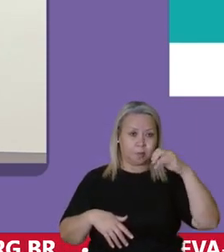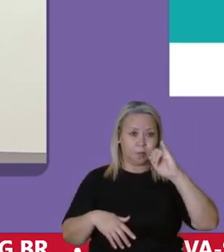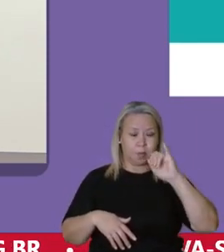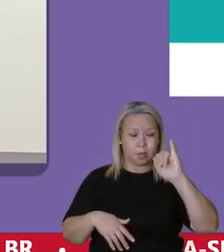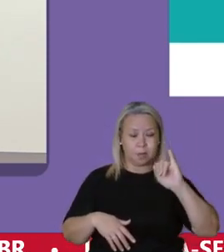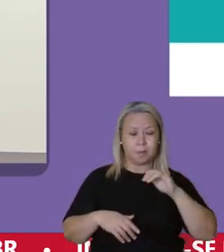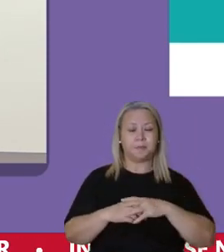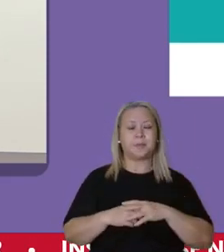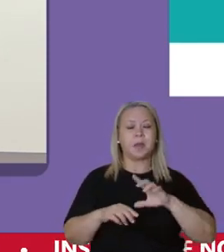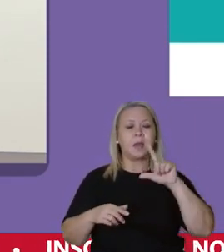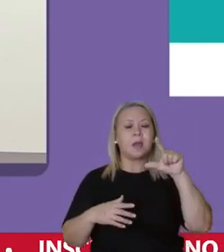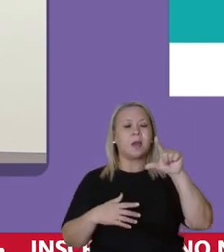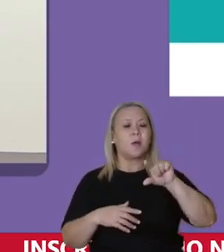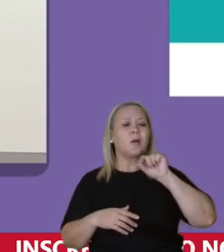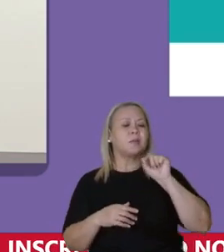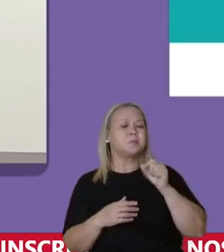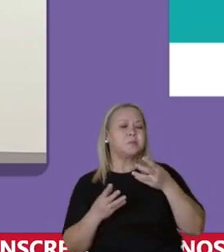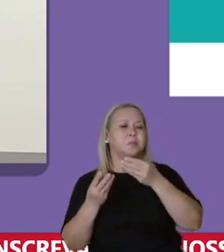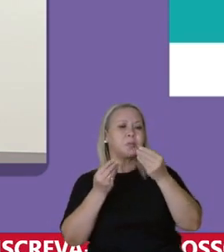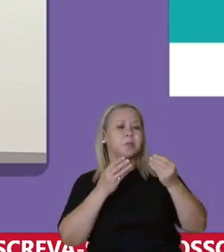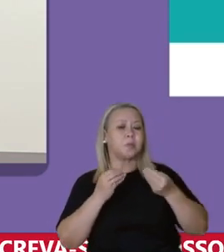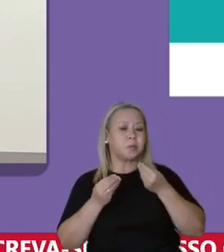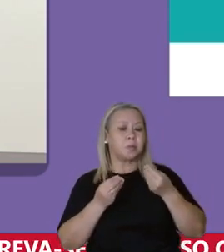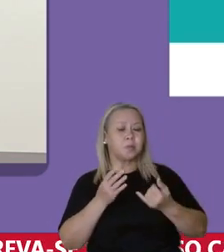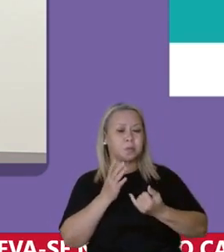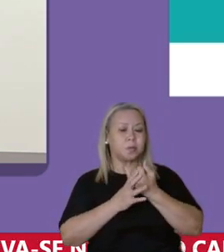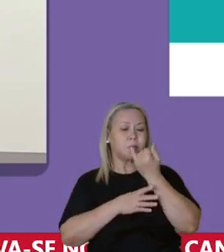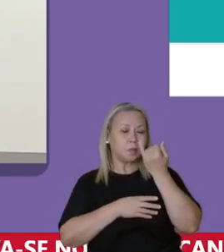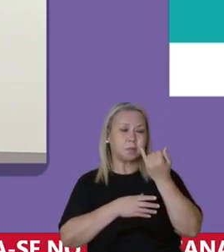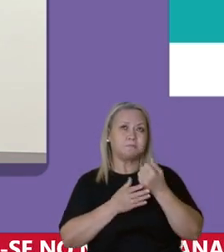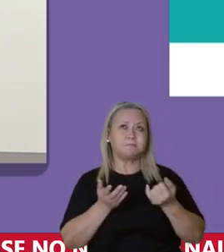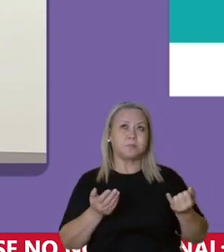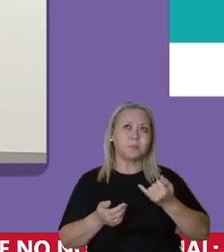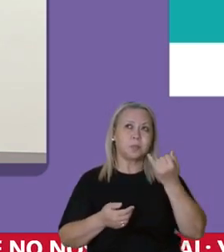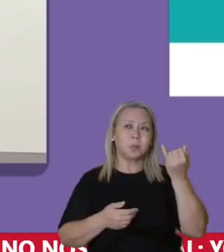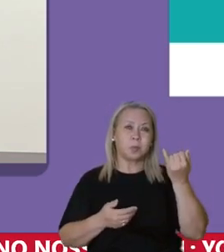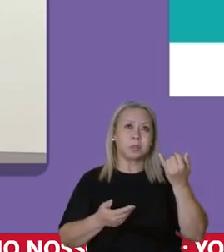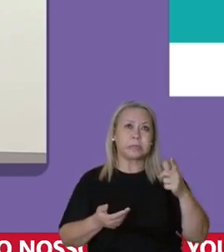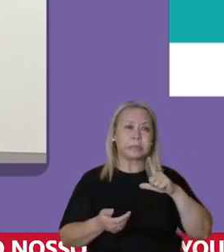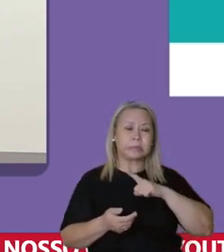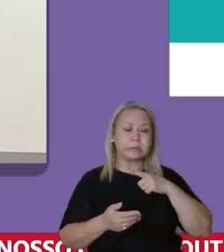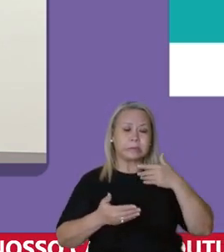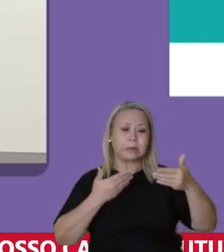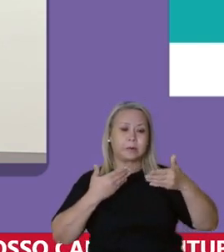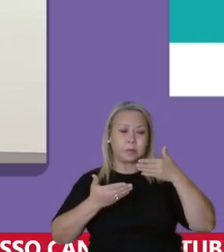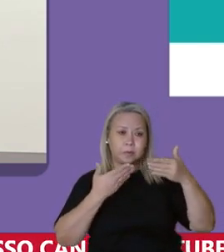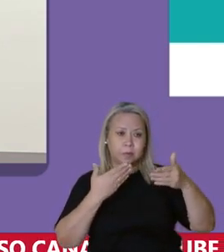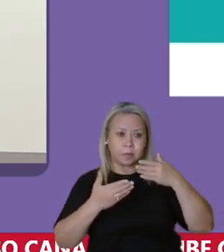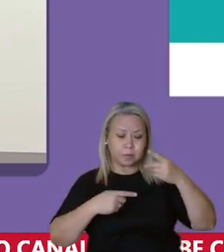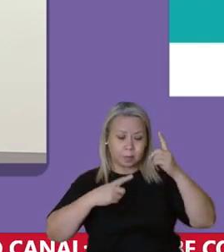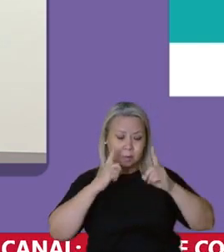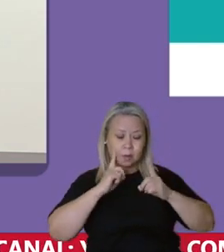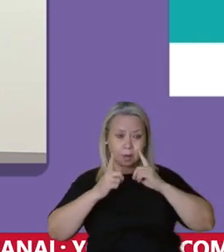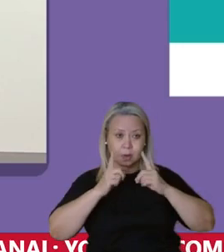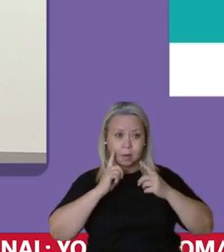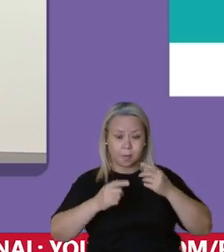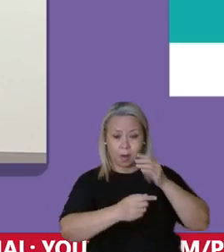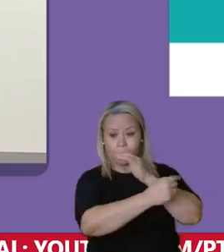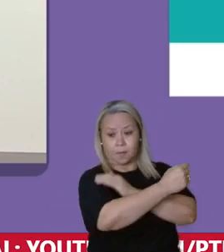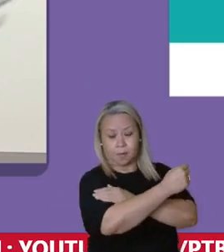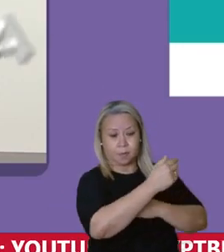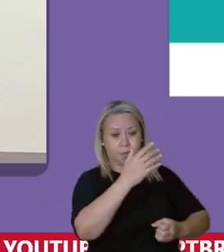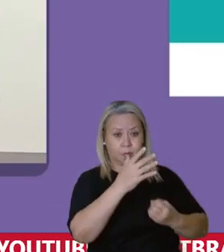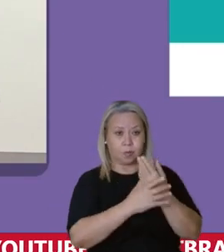importante que fez parte desse processo do debate feminista foi o surgimento do que foi chamado a